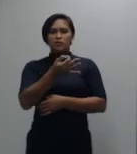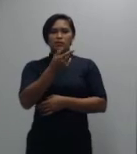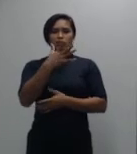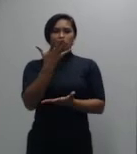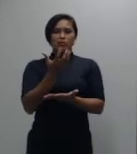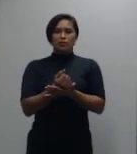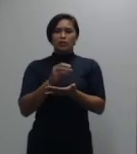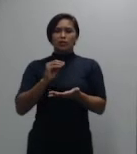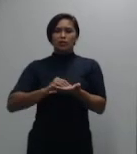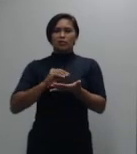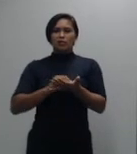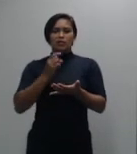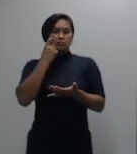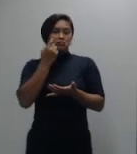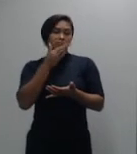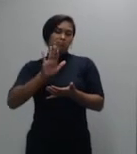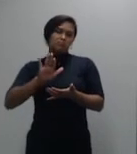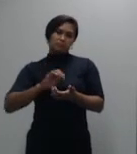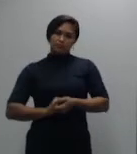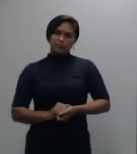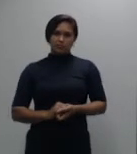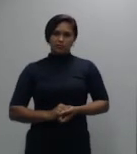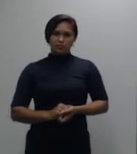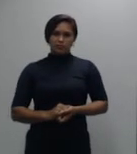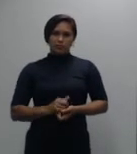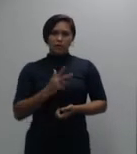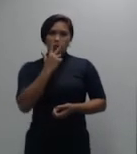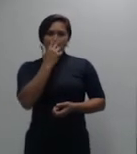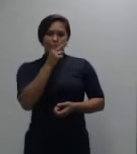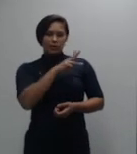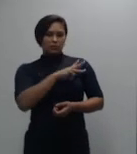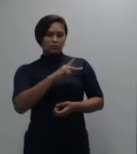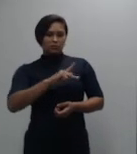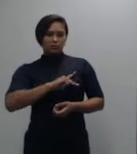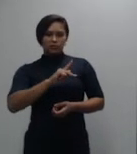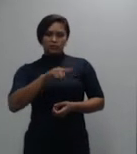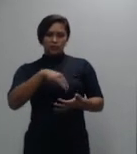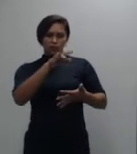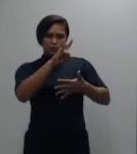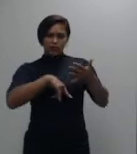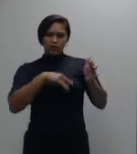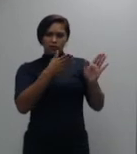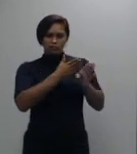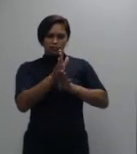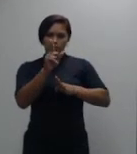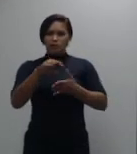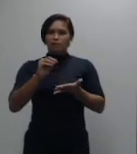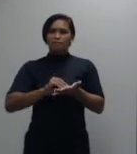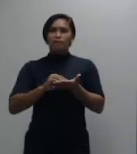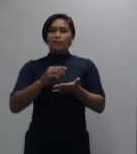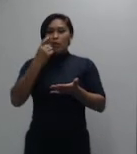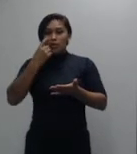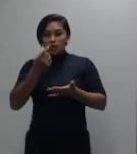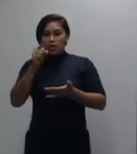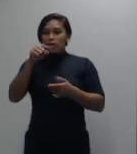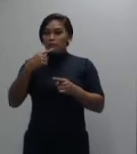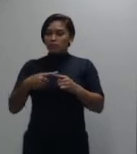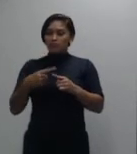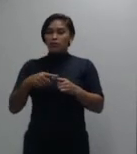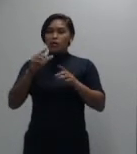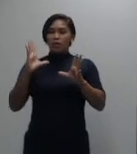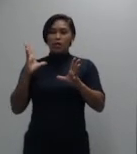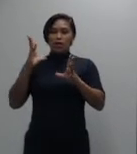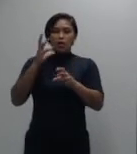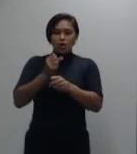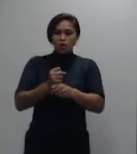acolher a falta de interesse tá parecendo mistério por Samuel vai nessa linha de que falta interesse exatamente pelo por esse conjunto